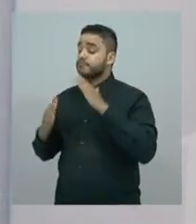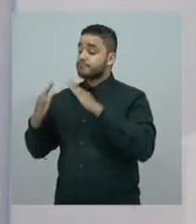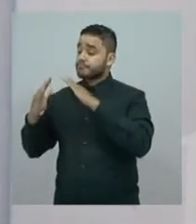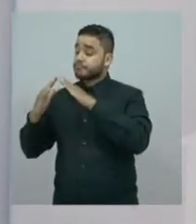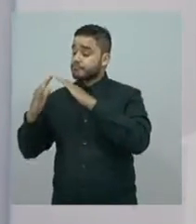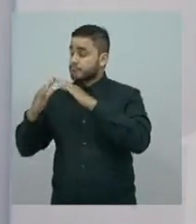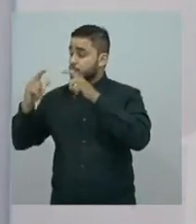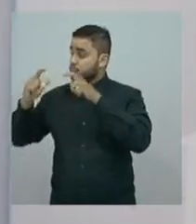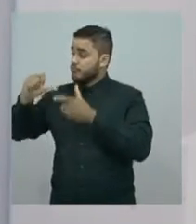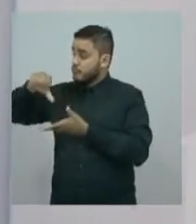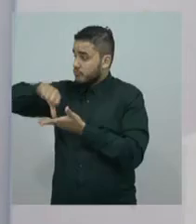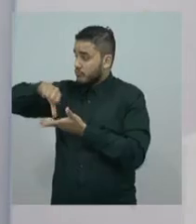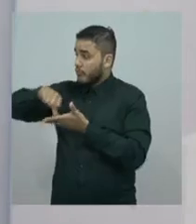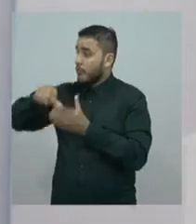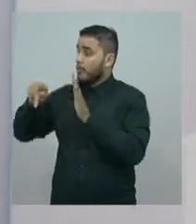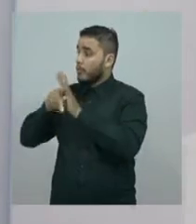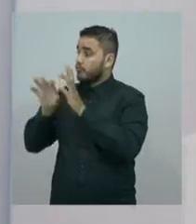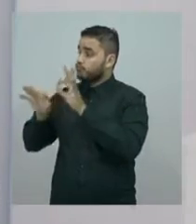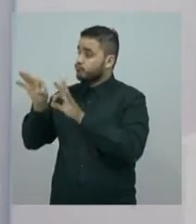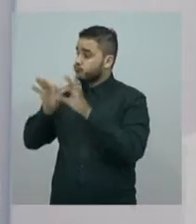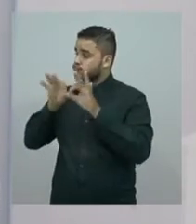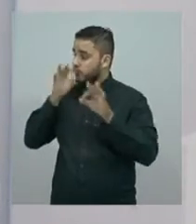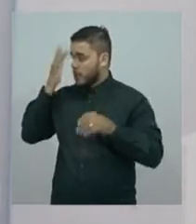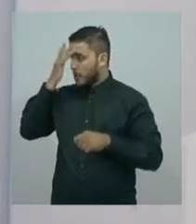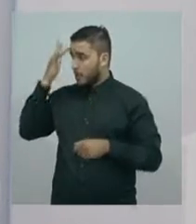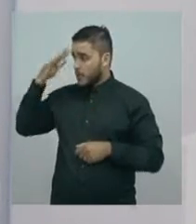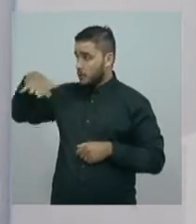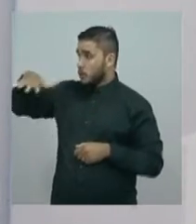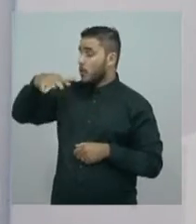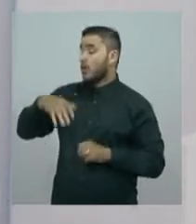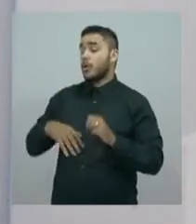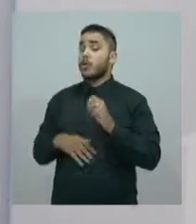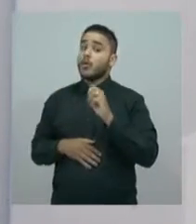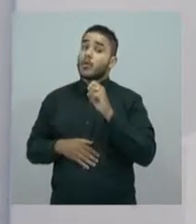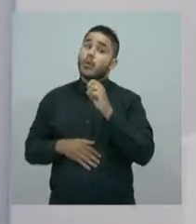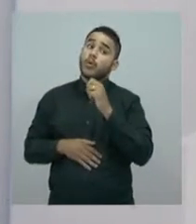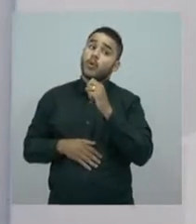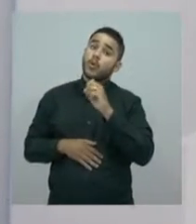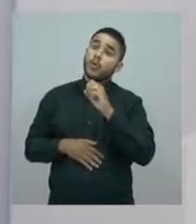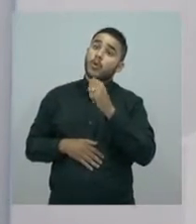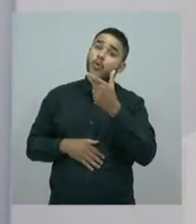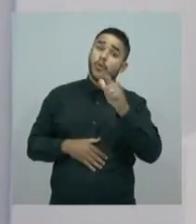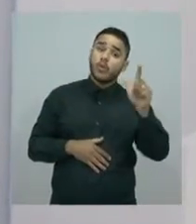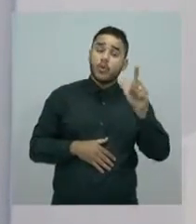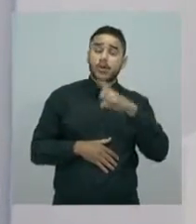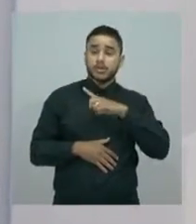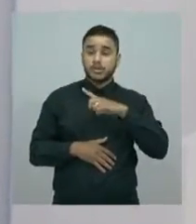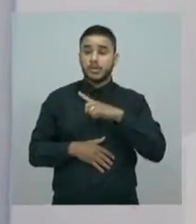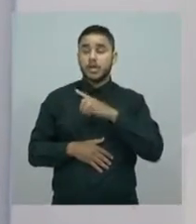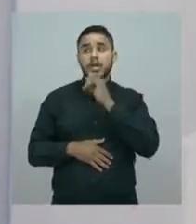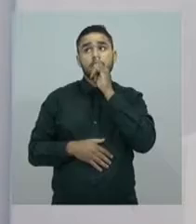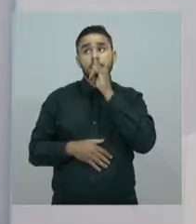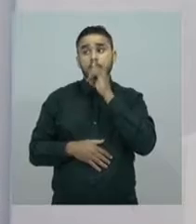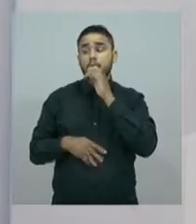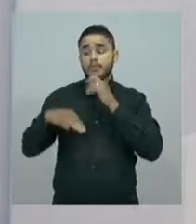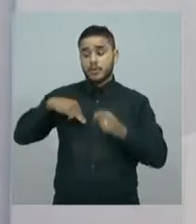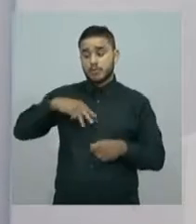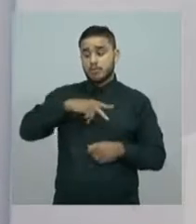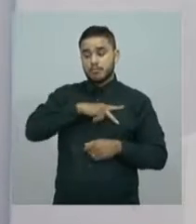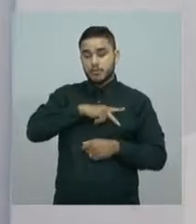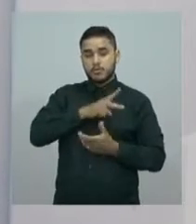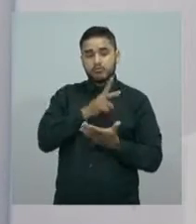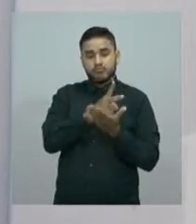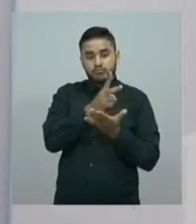são mantidos pelo Ministério Público. Uhum. E temos vários tipos de parcerias, né? Por exemplo,